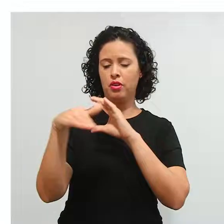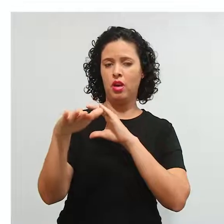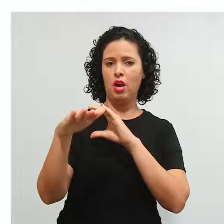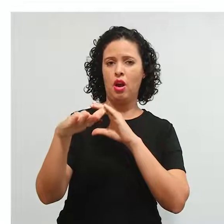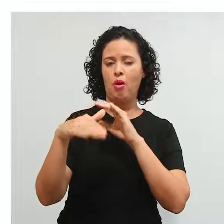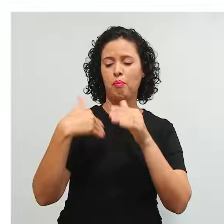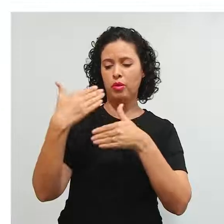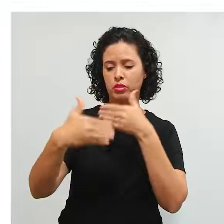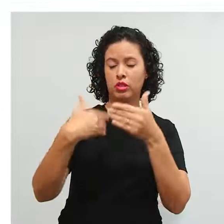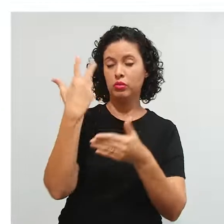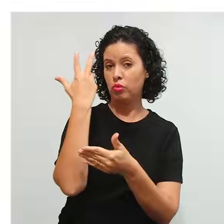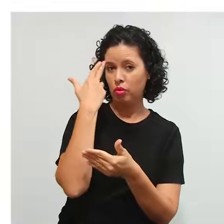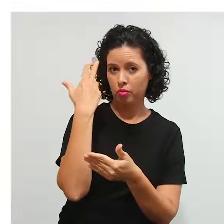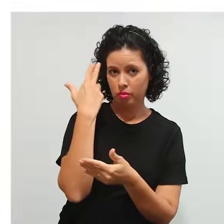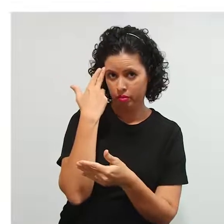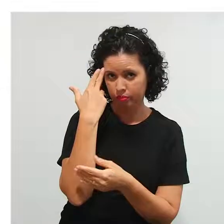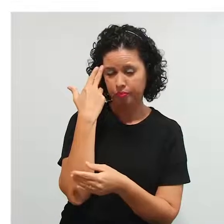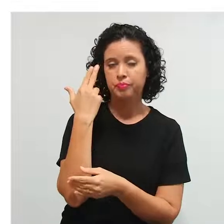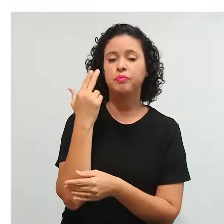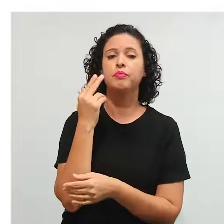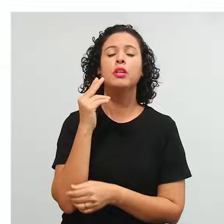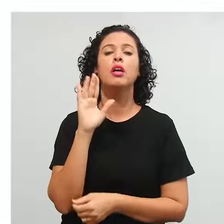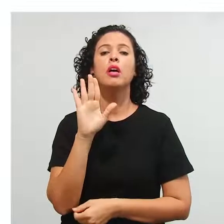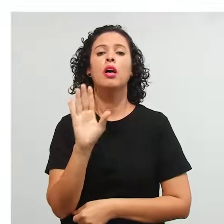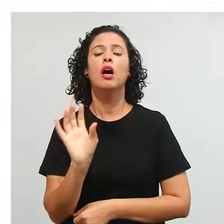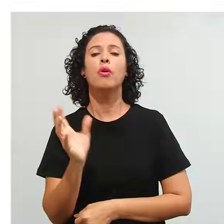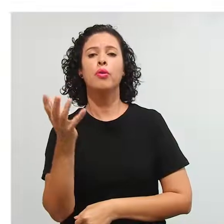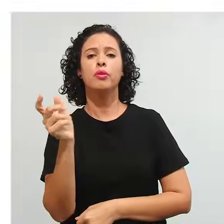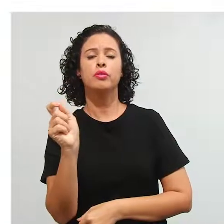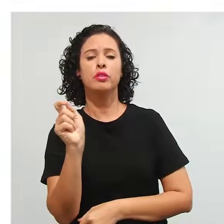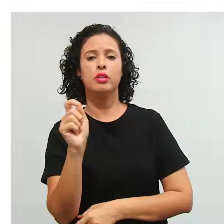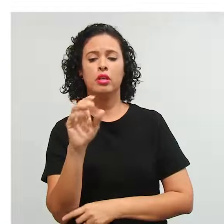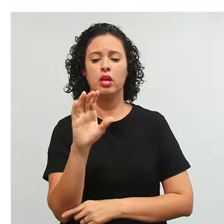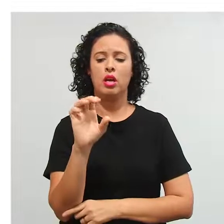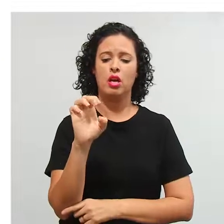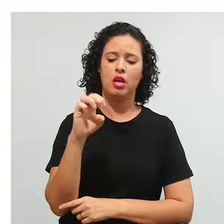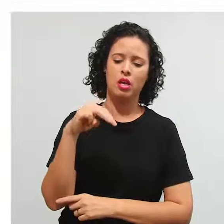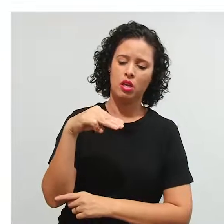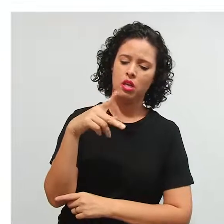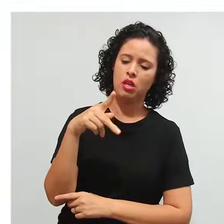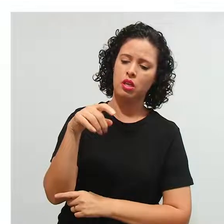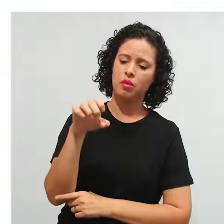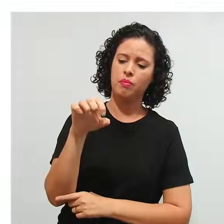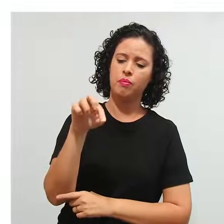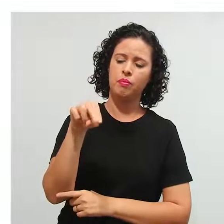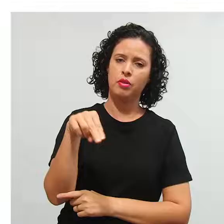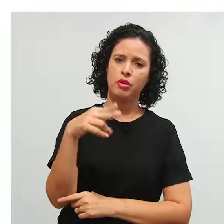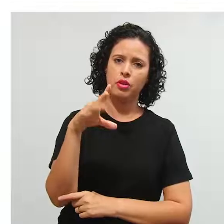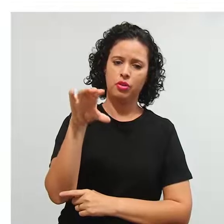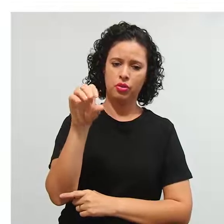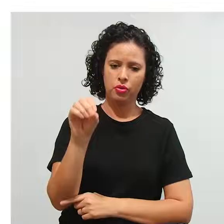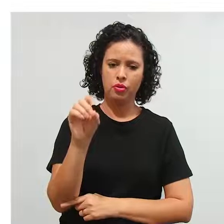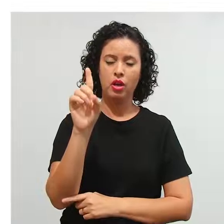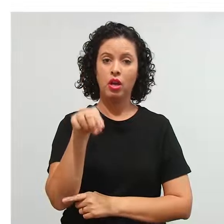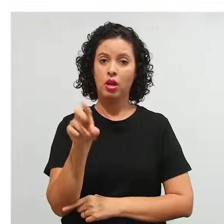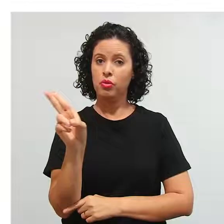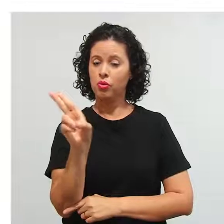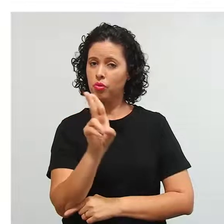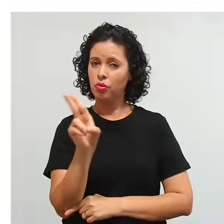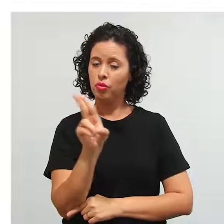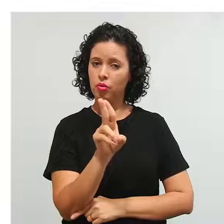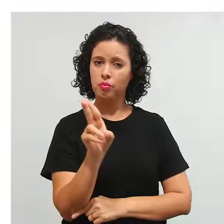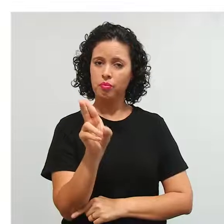de despesa, certo? E o empenho dessa despesa é em nome do